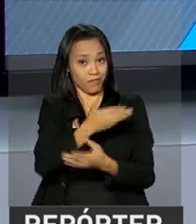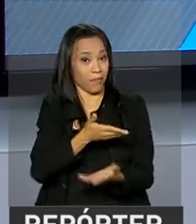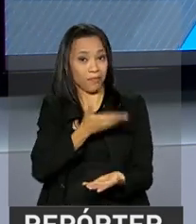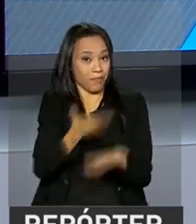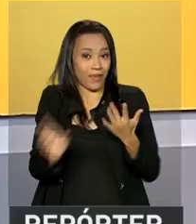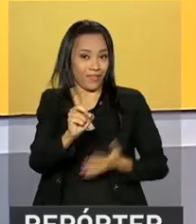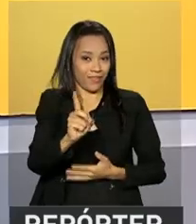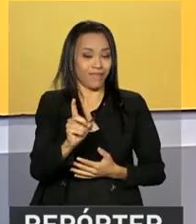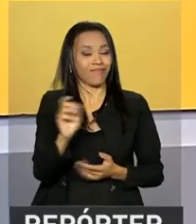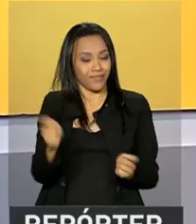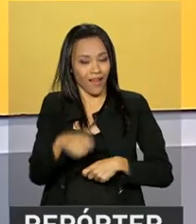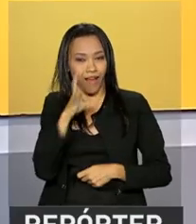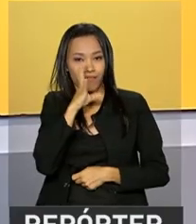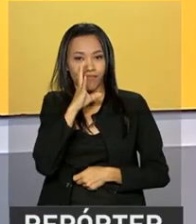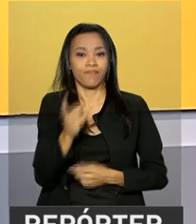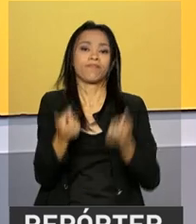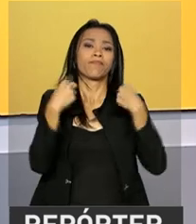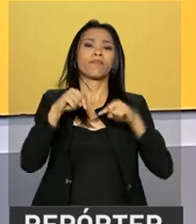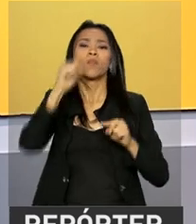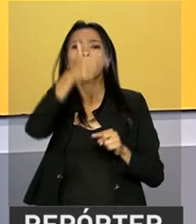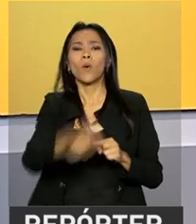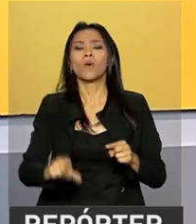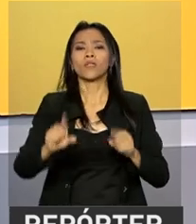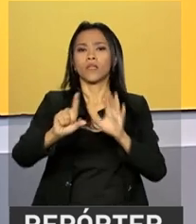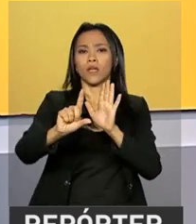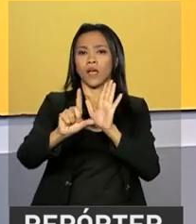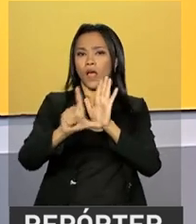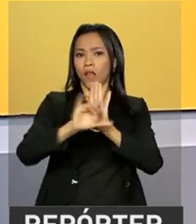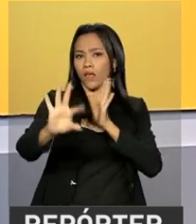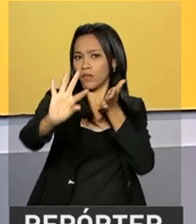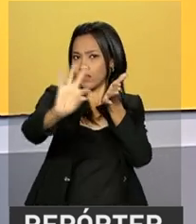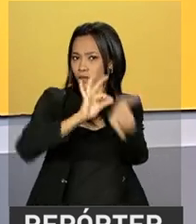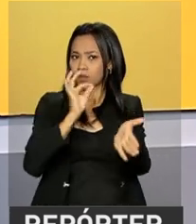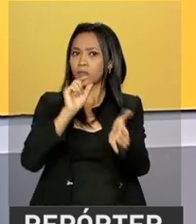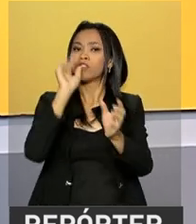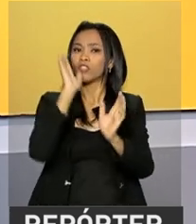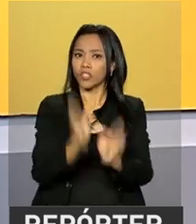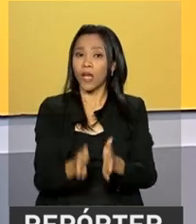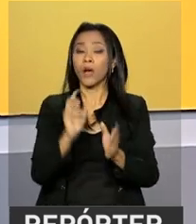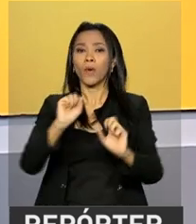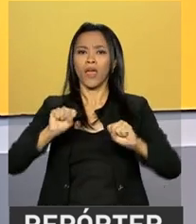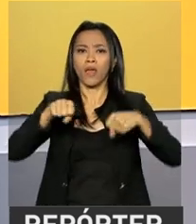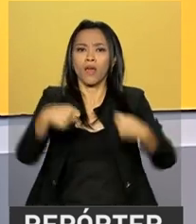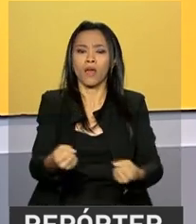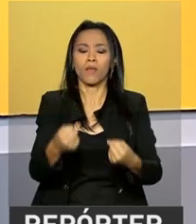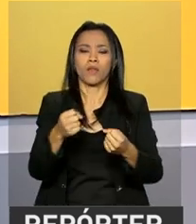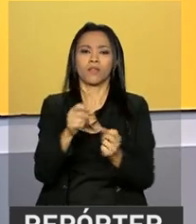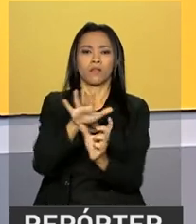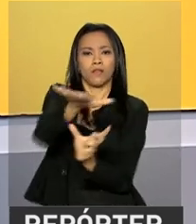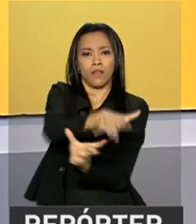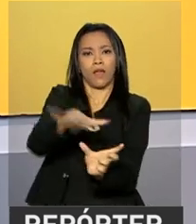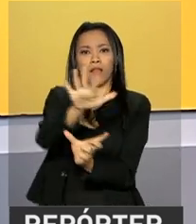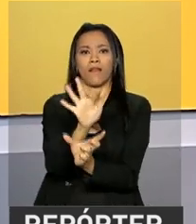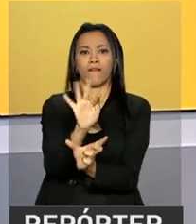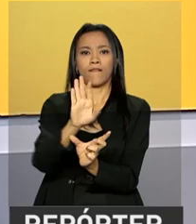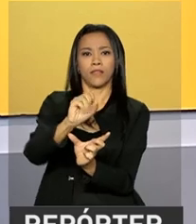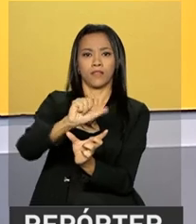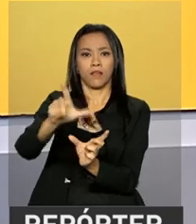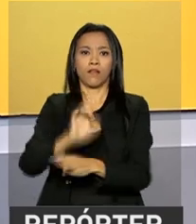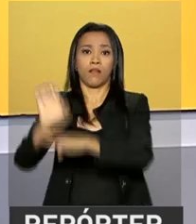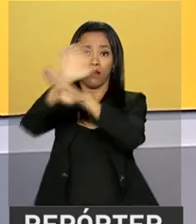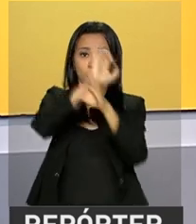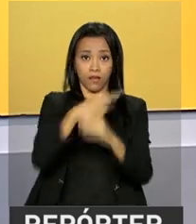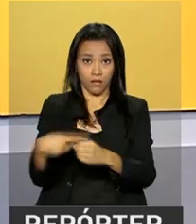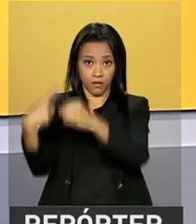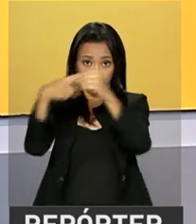perder. E foi sancionada a lei que trata da recuperação fiscal dos estados e municípios. A medida vai